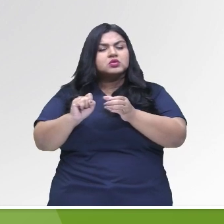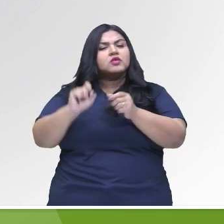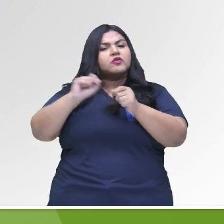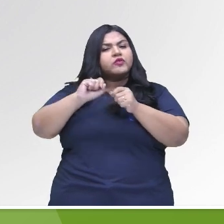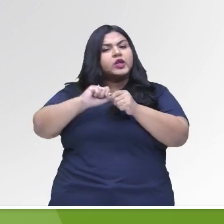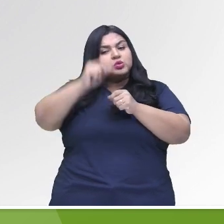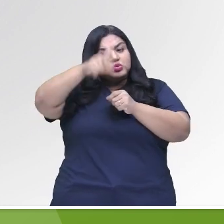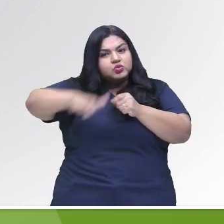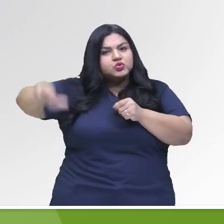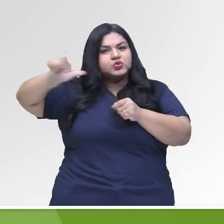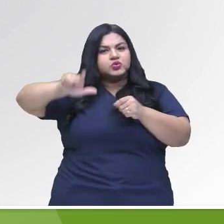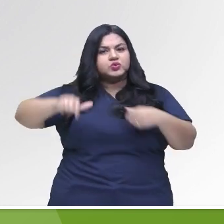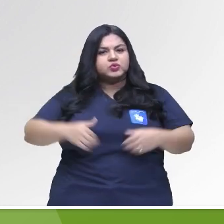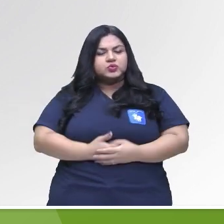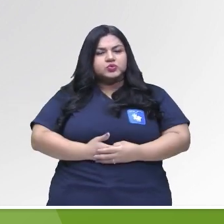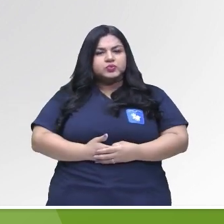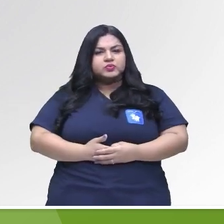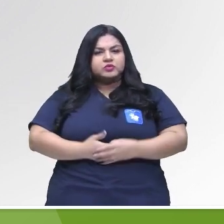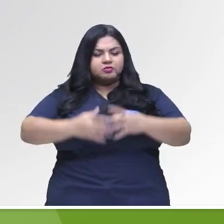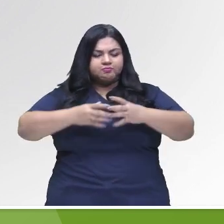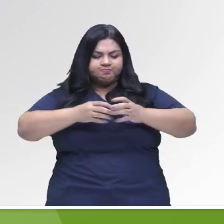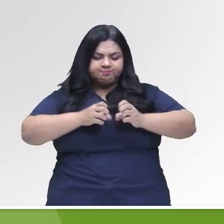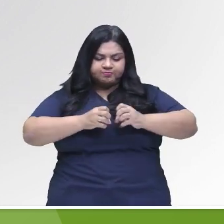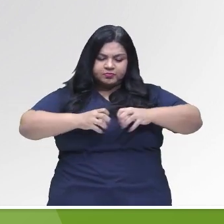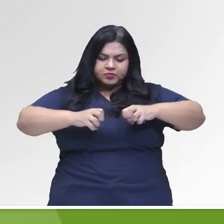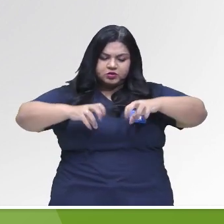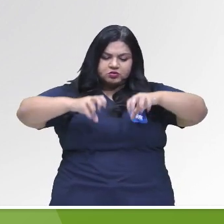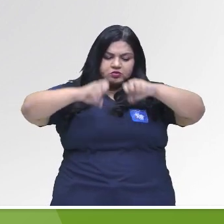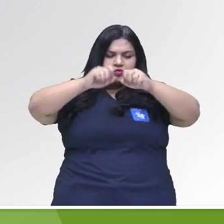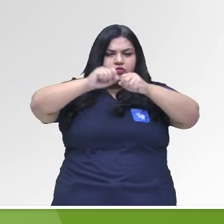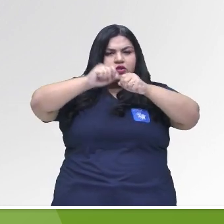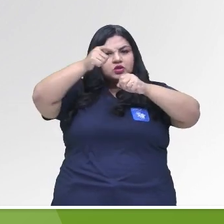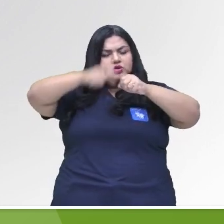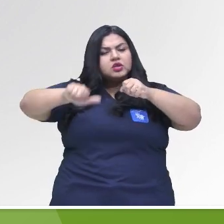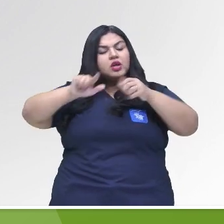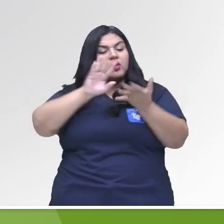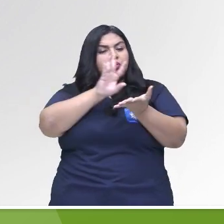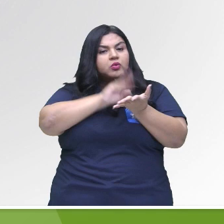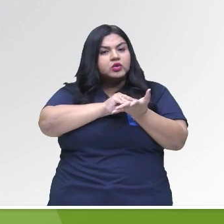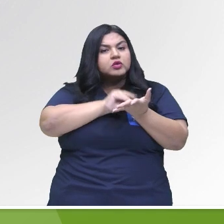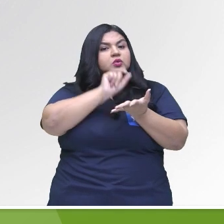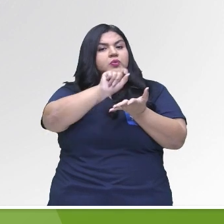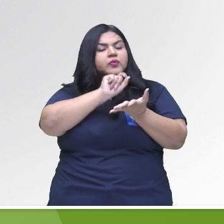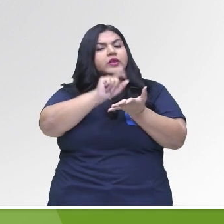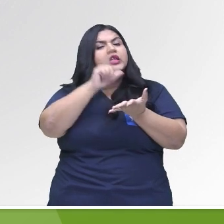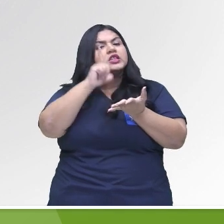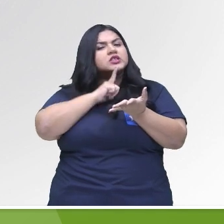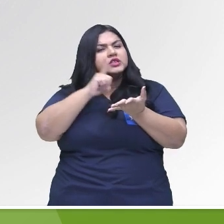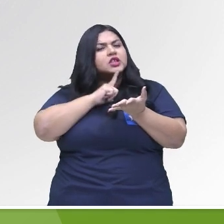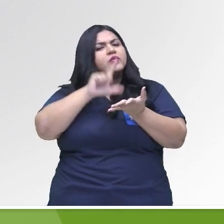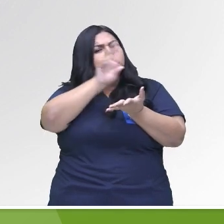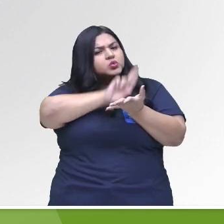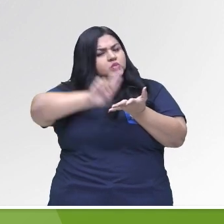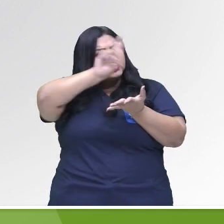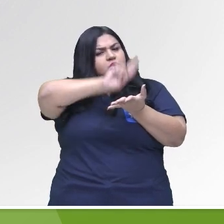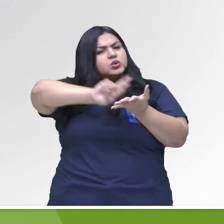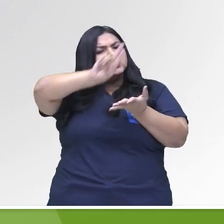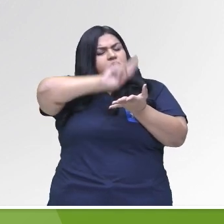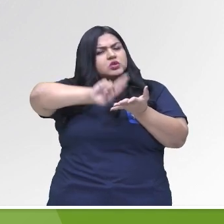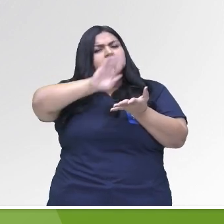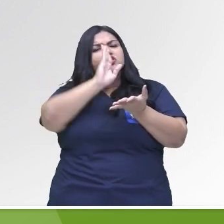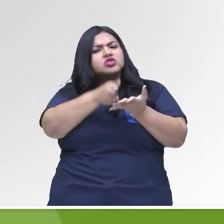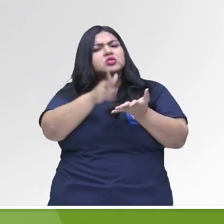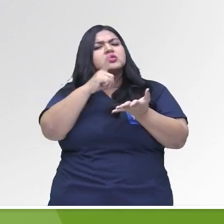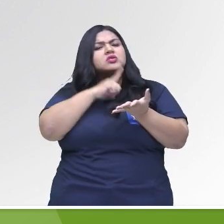remoldados. Entenderam? Então, é aquele polímero que já teve a sua utilização, né, já teve